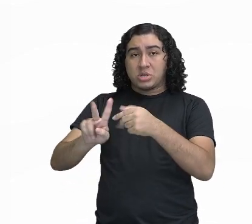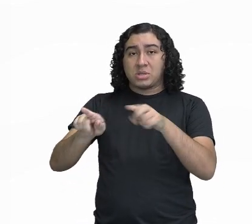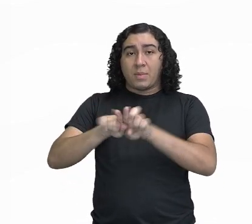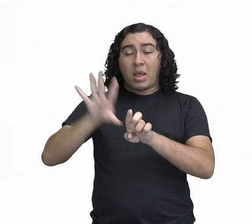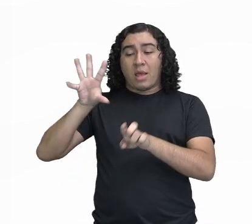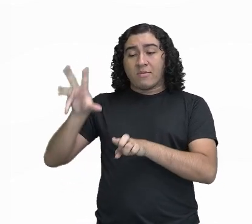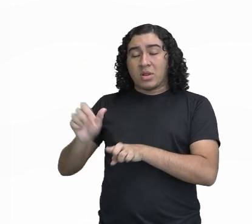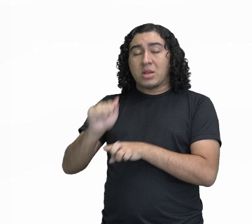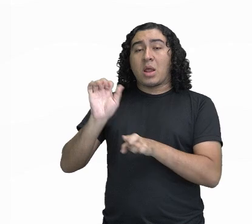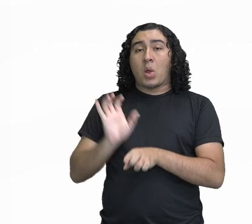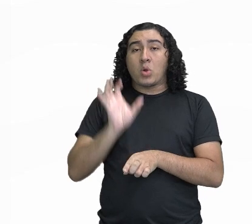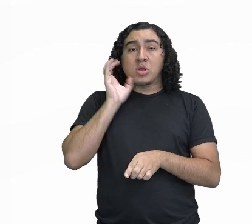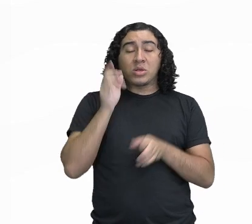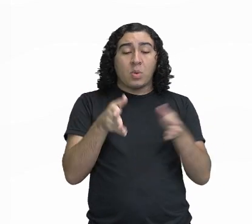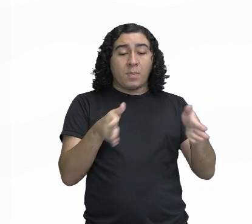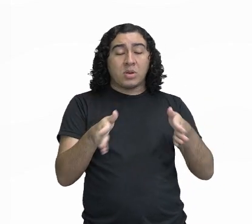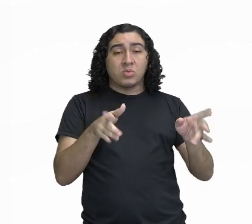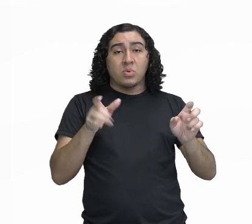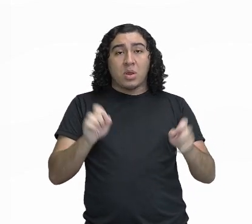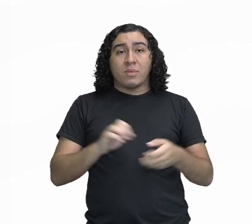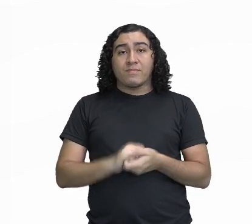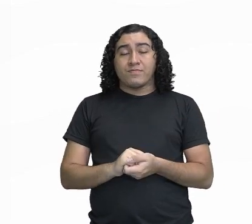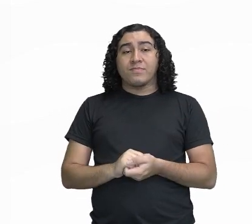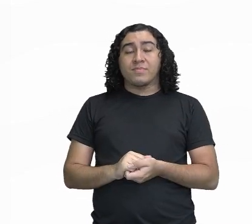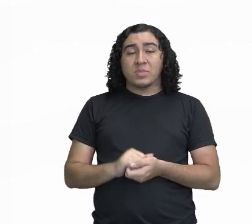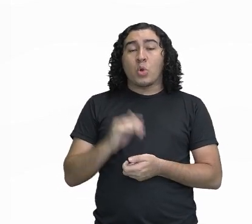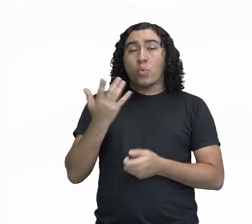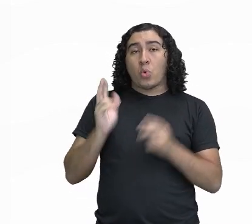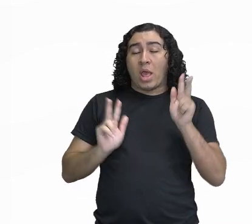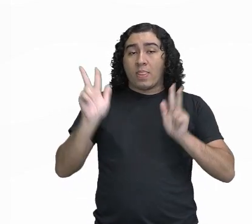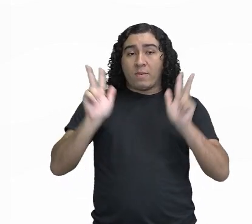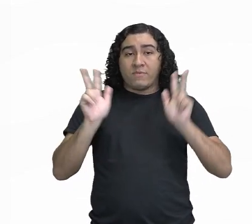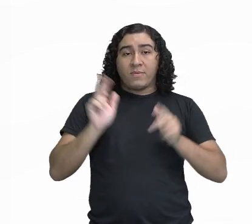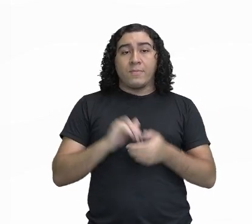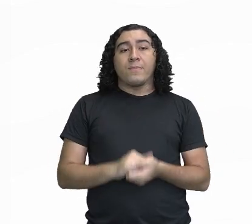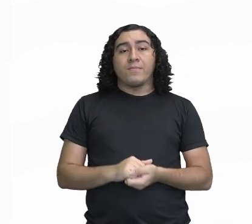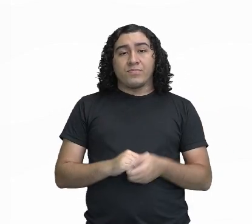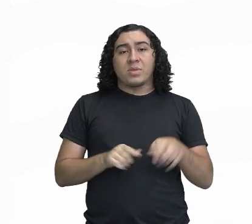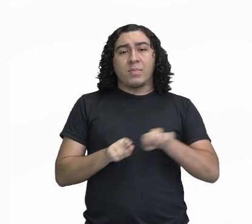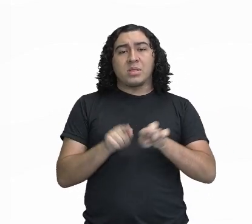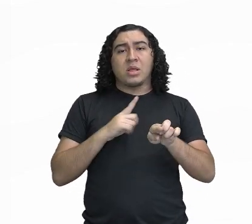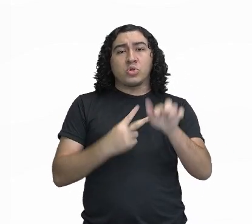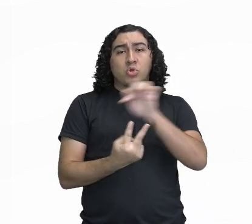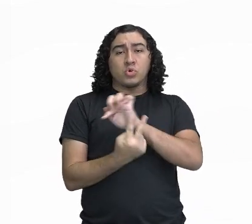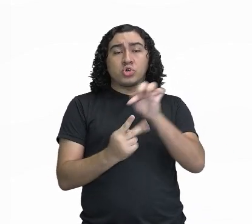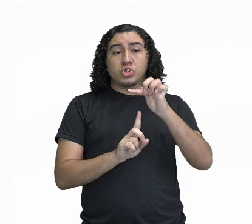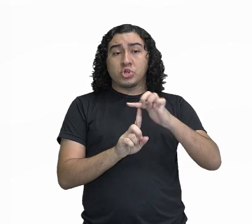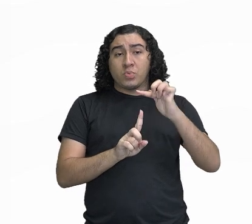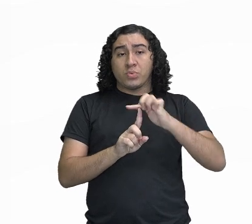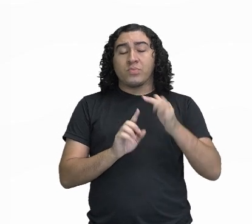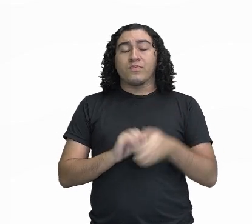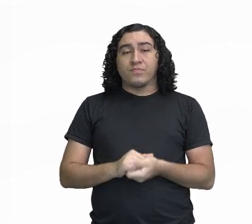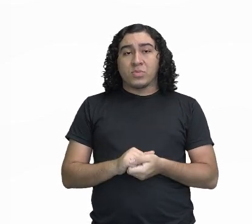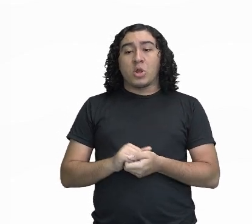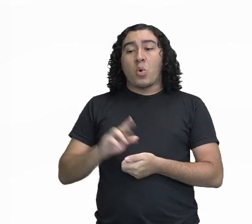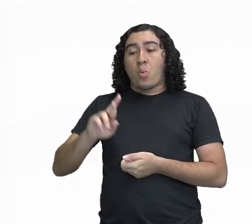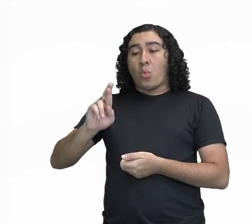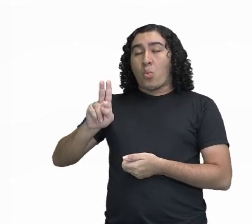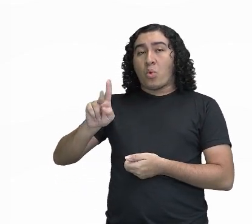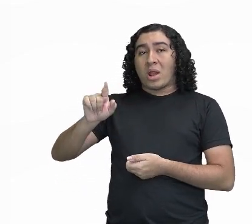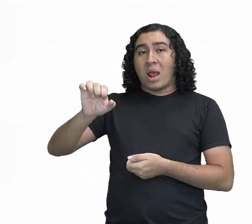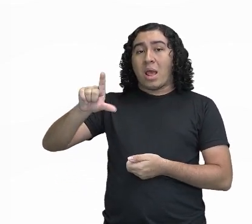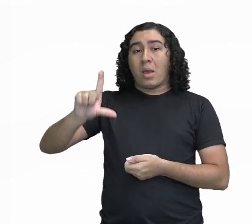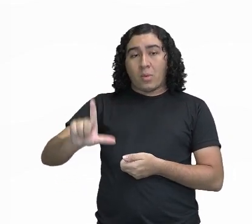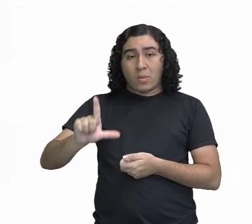que acontece geralmente no período do carnaval. Então, existem dois tipos de maracatu, que é maracatu rural, ou baque solto,